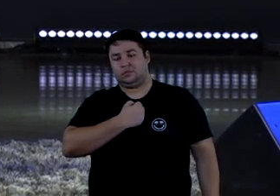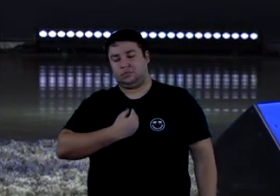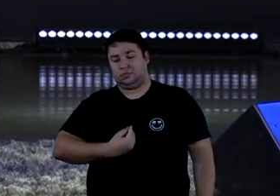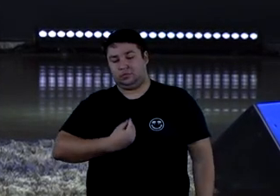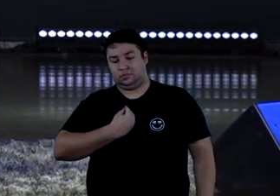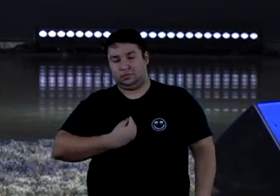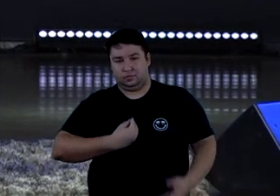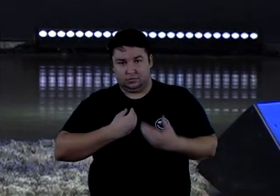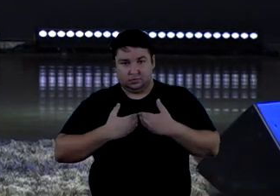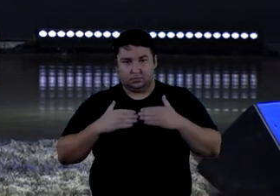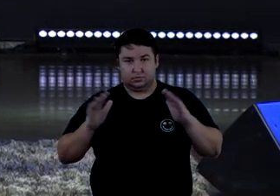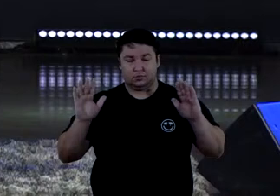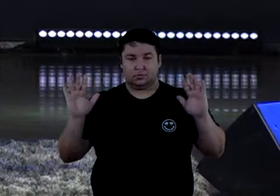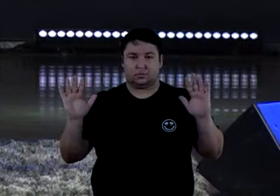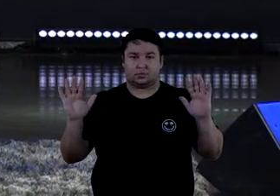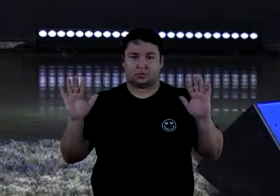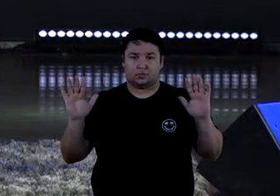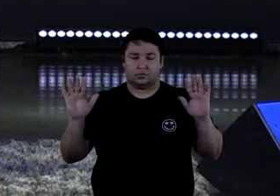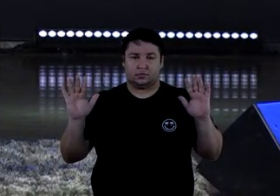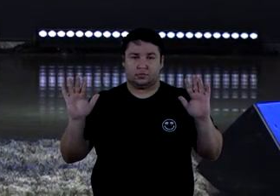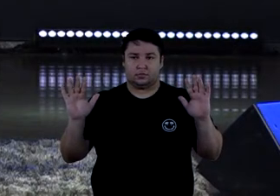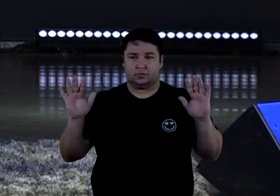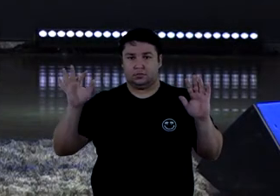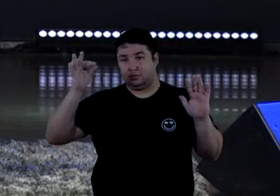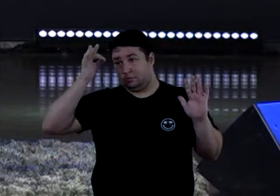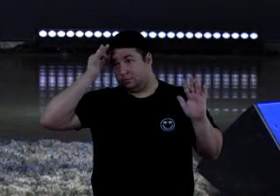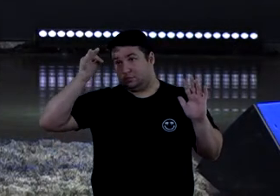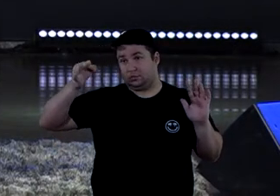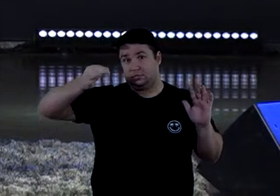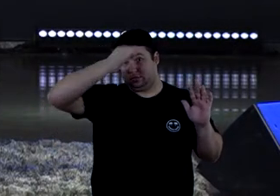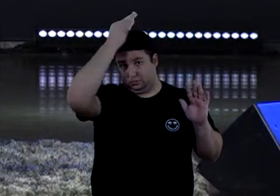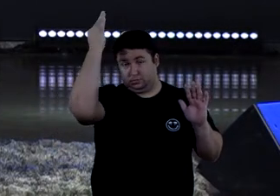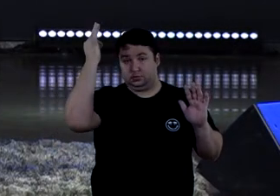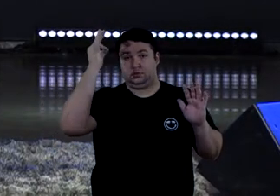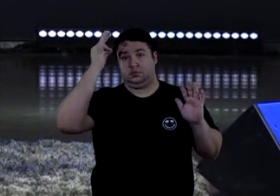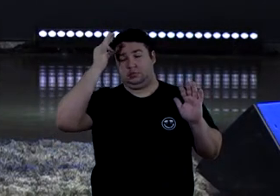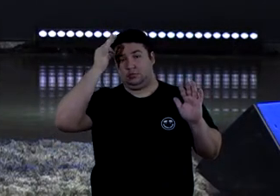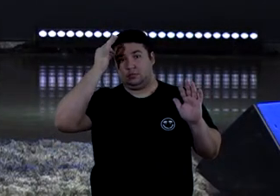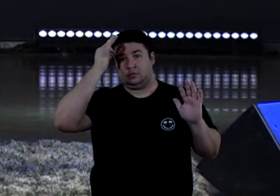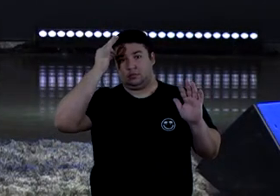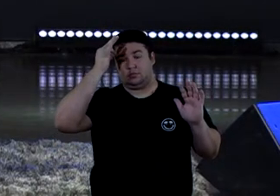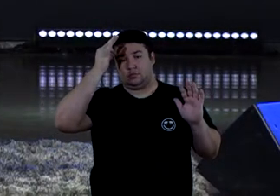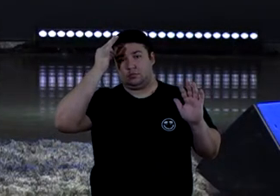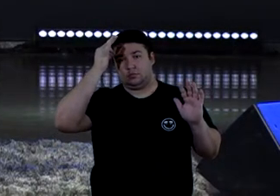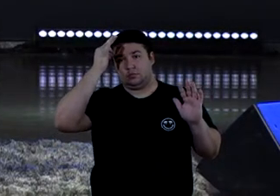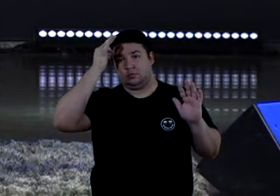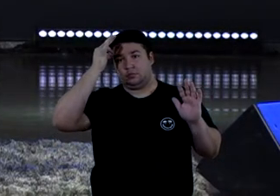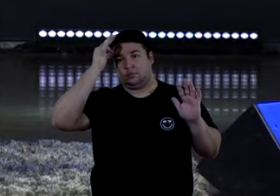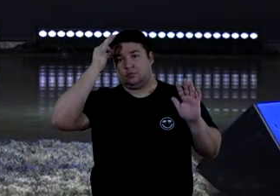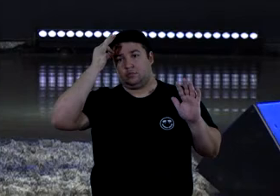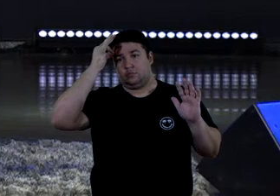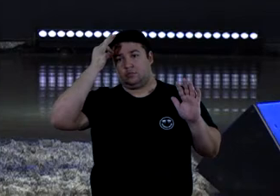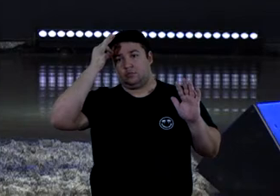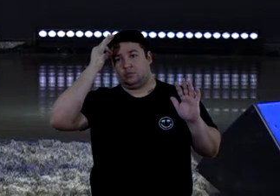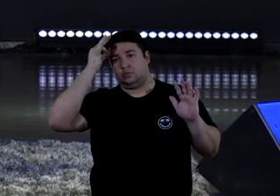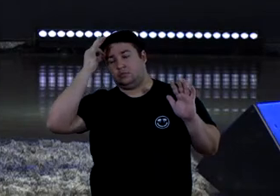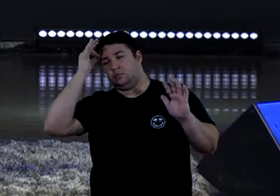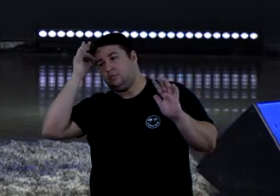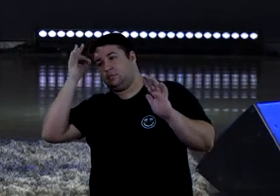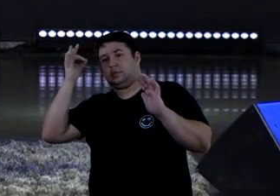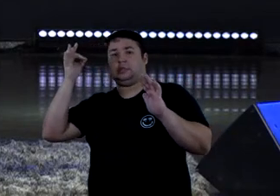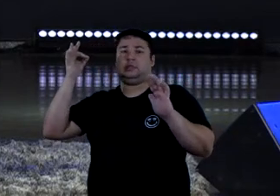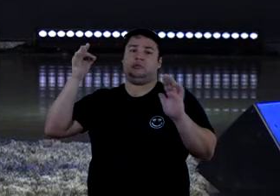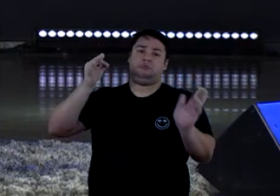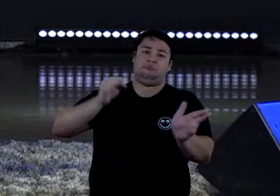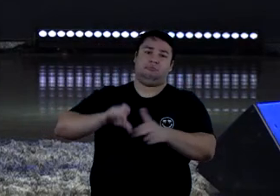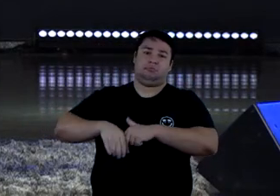vida. Por isso eu abro a minha vida. Para que o Espírito Santo. Para que o Espírito Santo. que ressuscitou Jesus dos mortos. Que